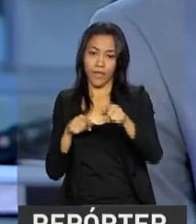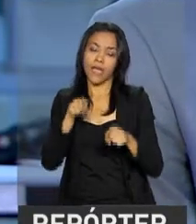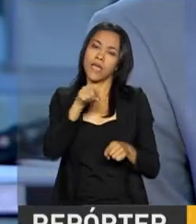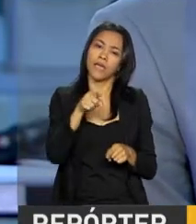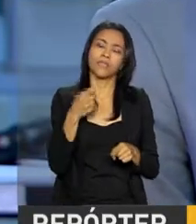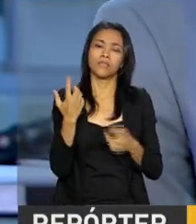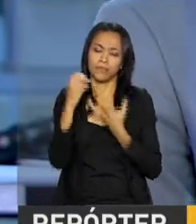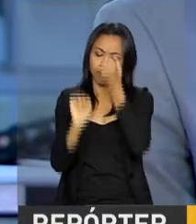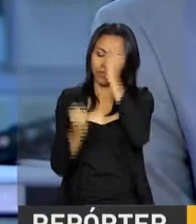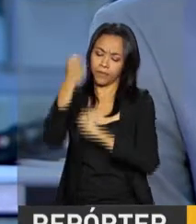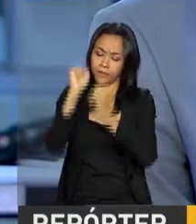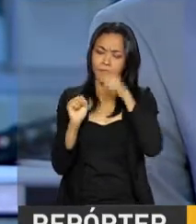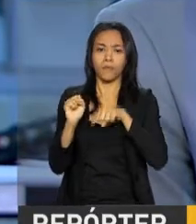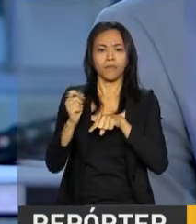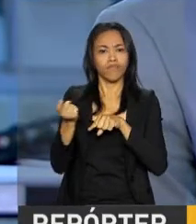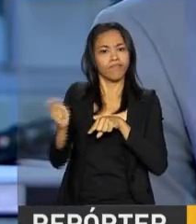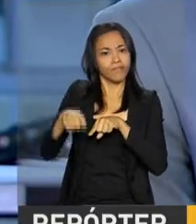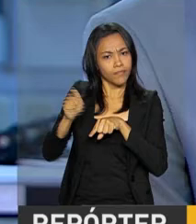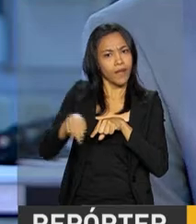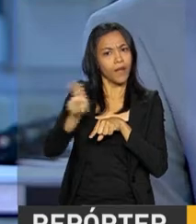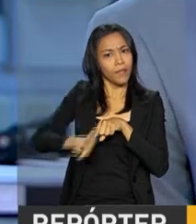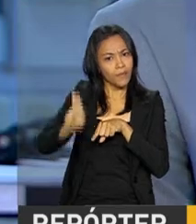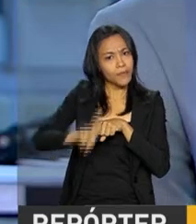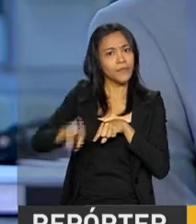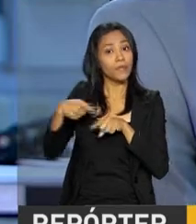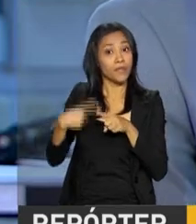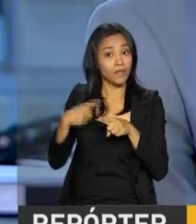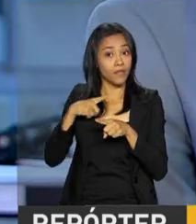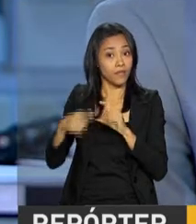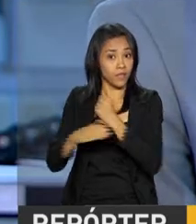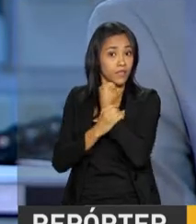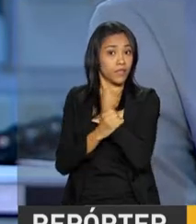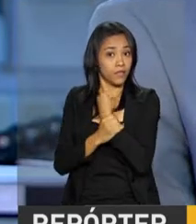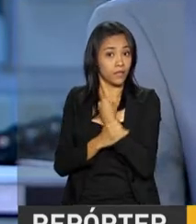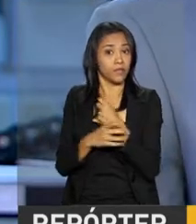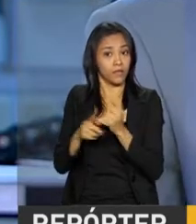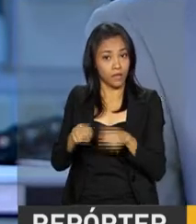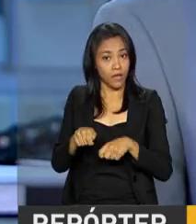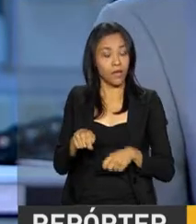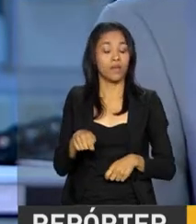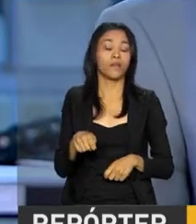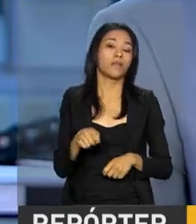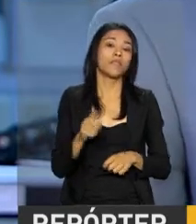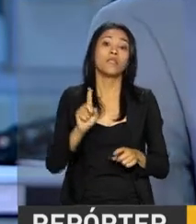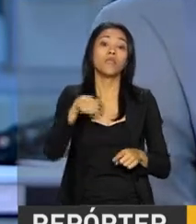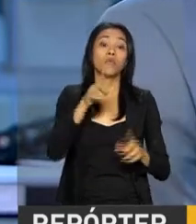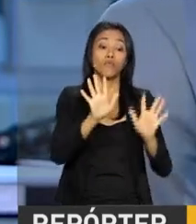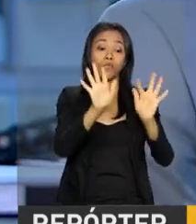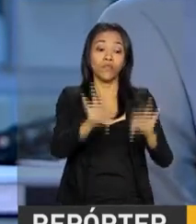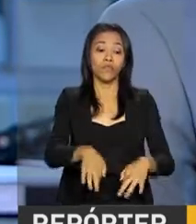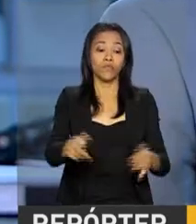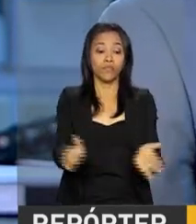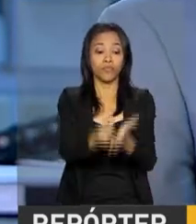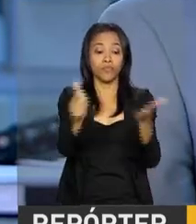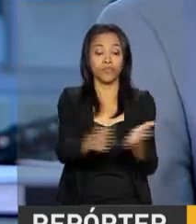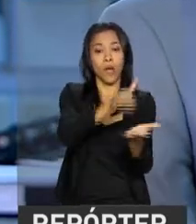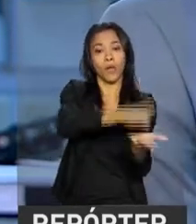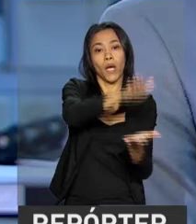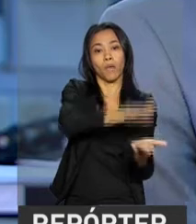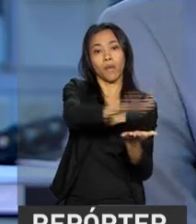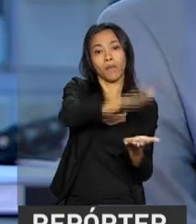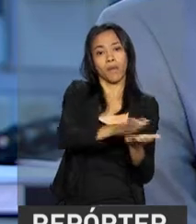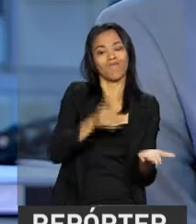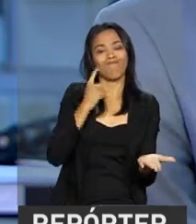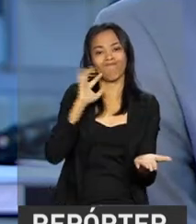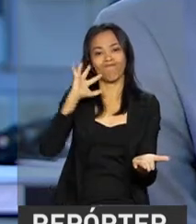útil é por sua performance segurança com o fim do diário impresso vai ser adaptado a outras